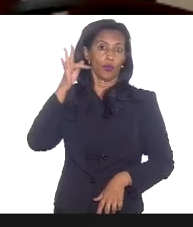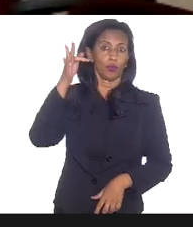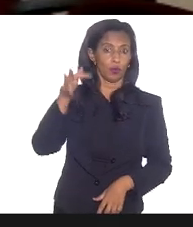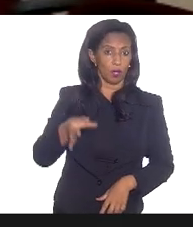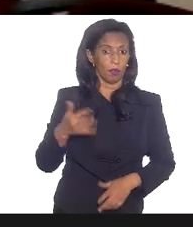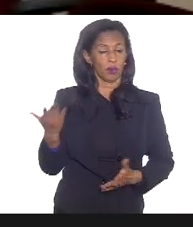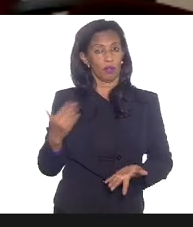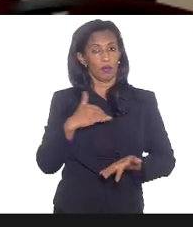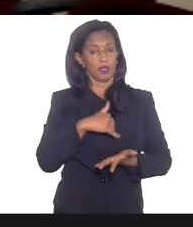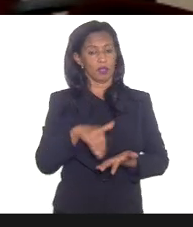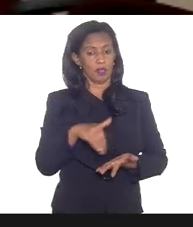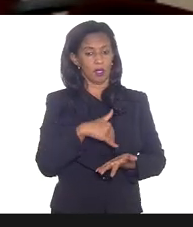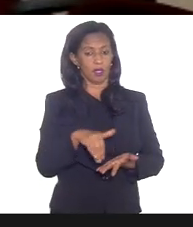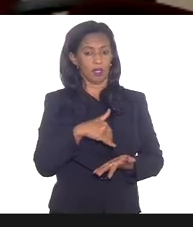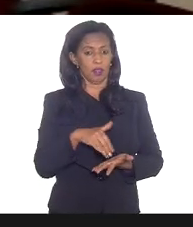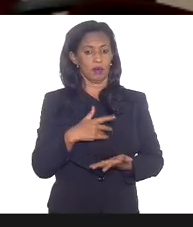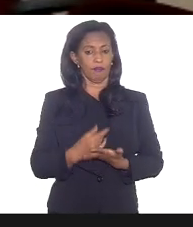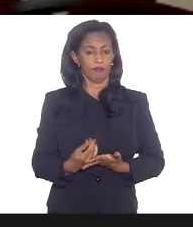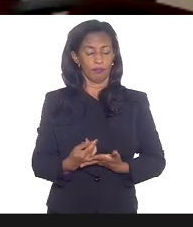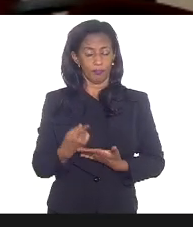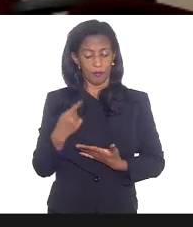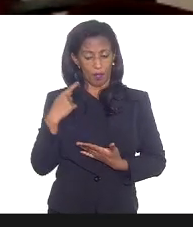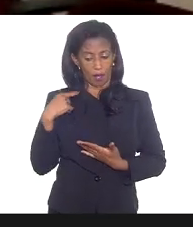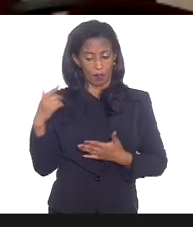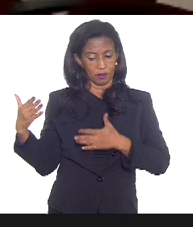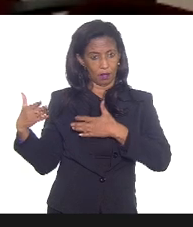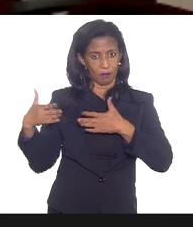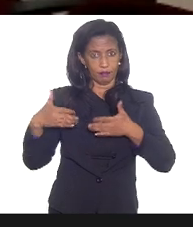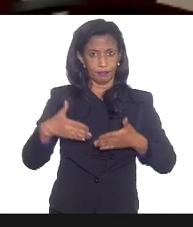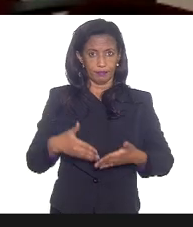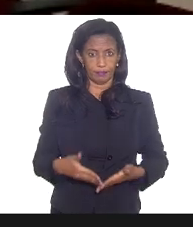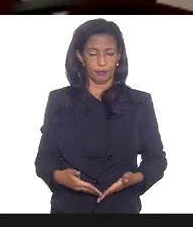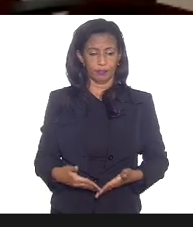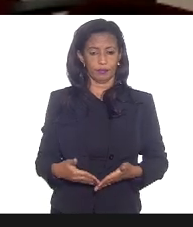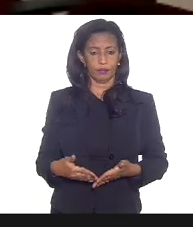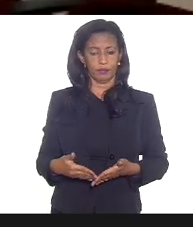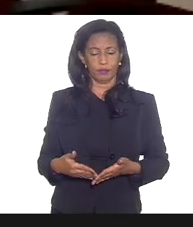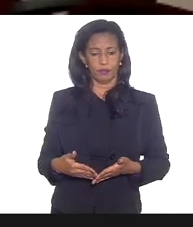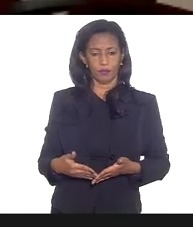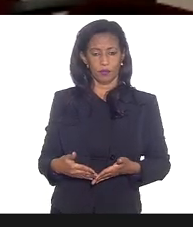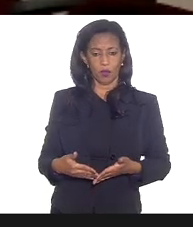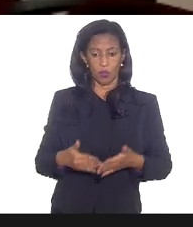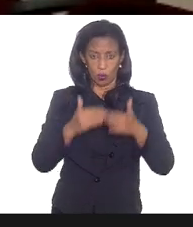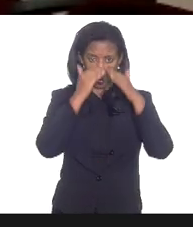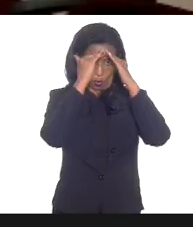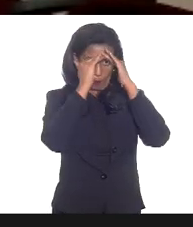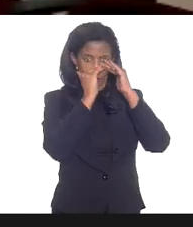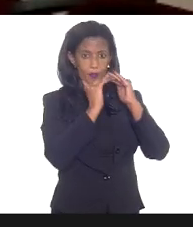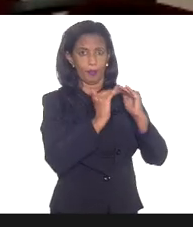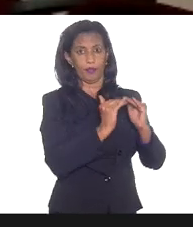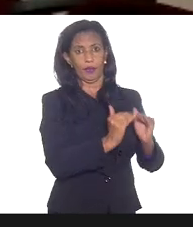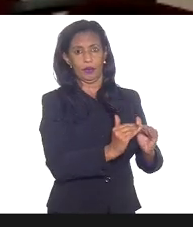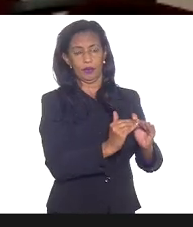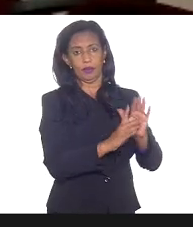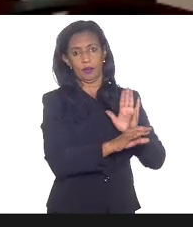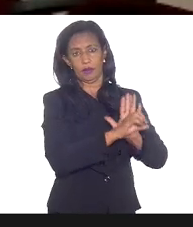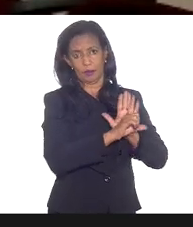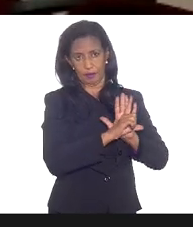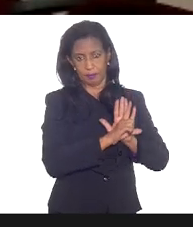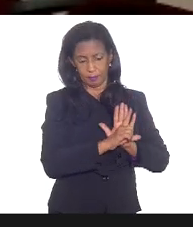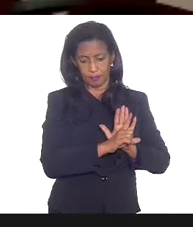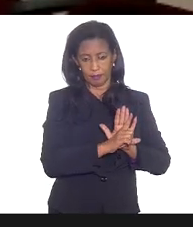Então, a secretaria ela está vindo, né, no viés de cumprimento dessa